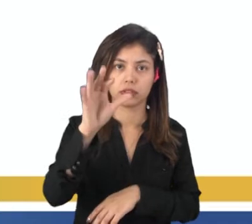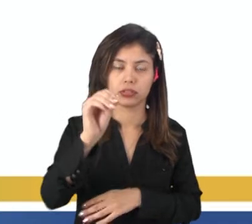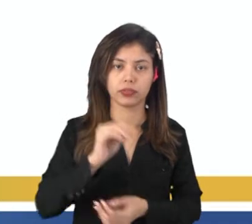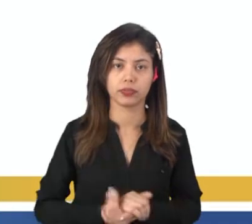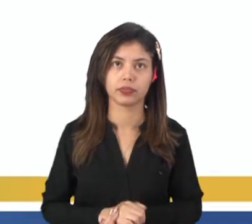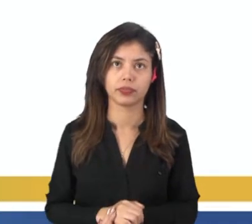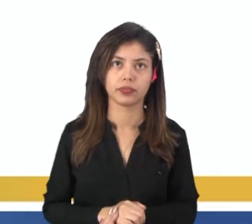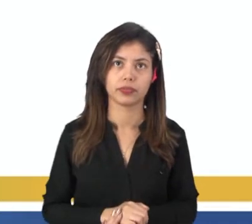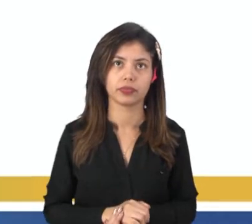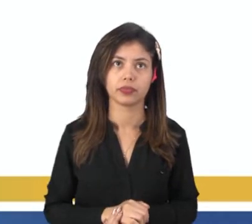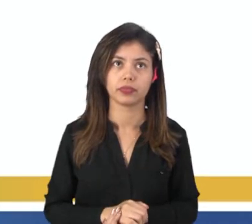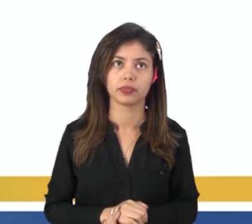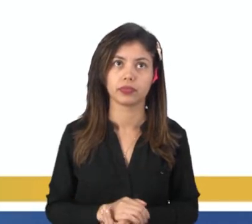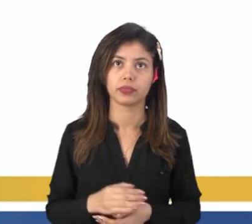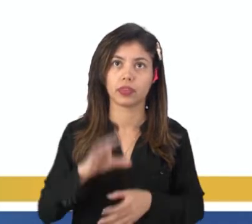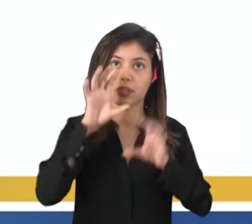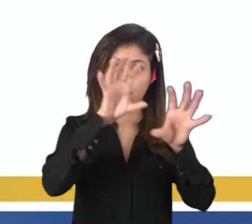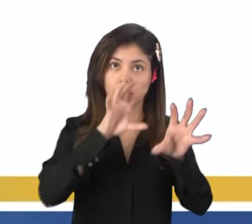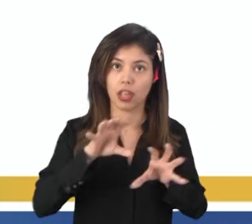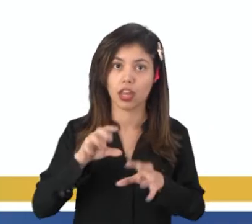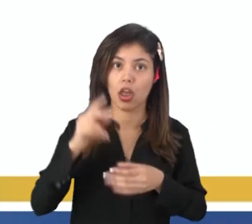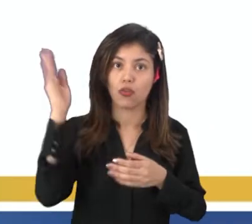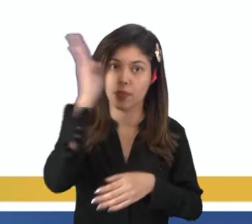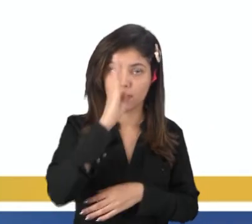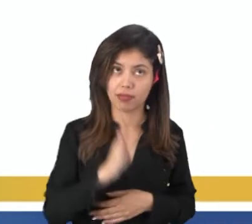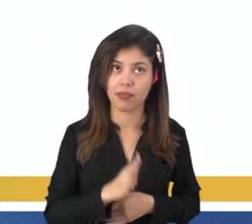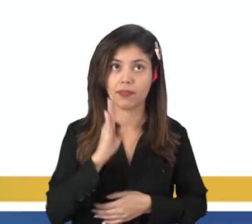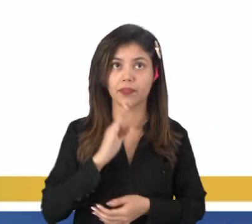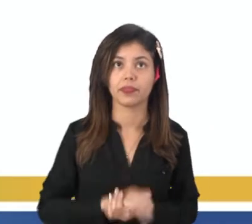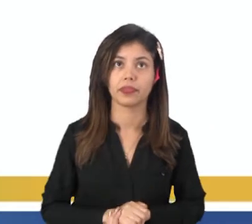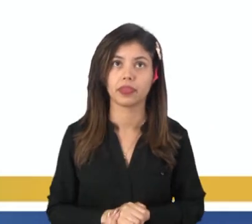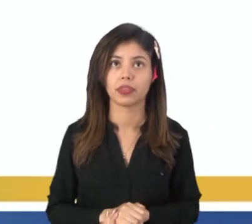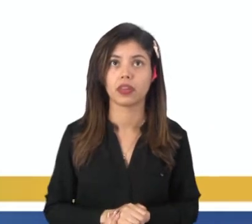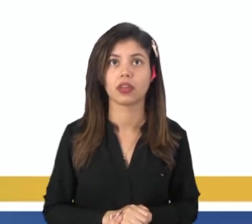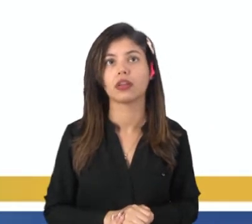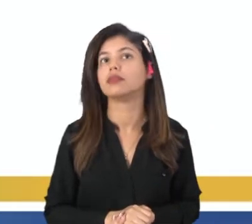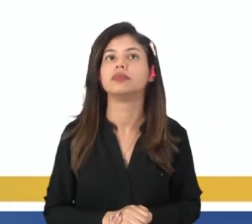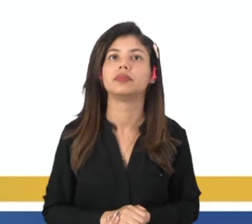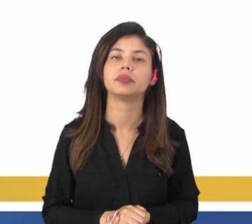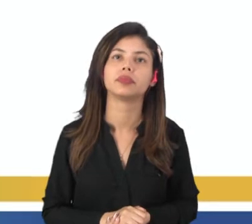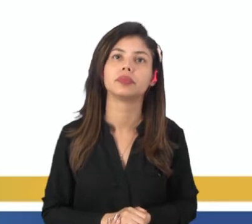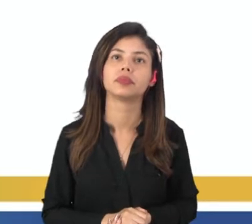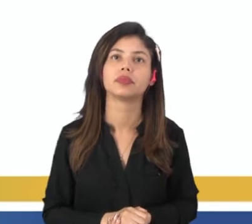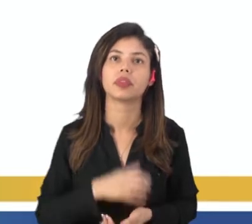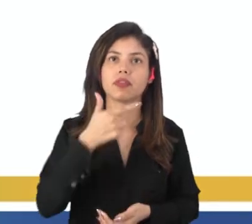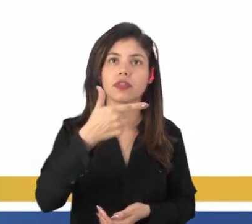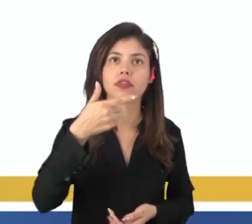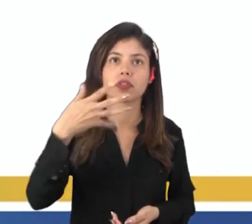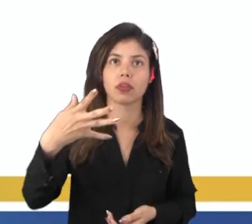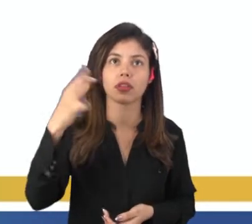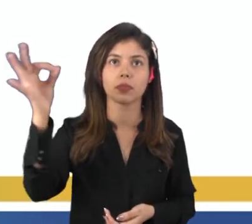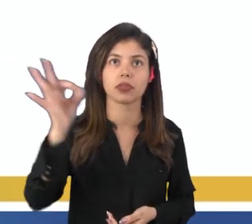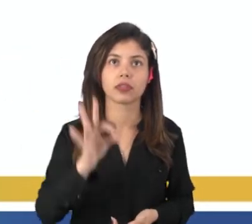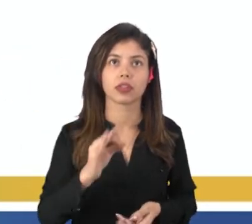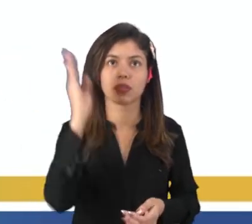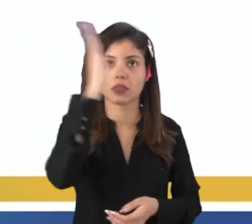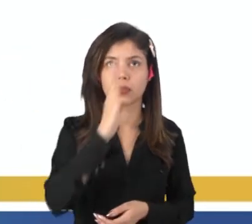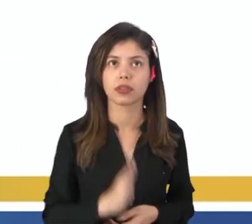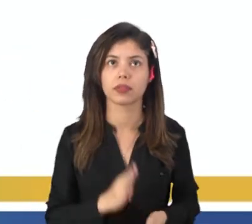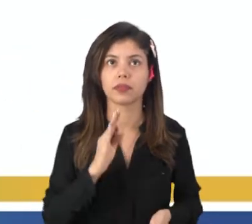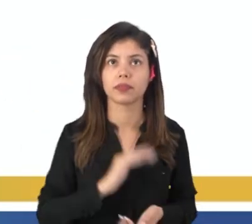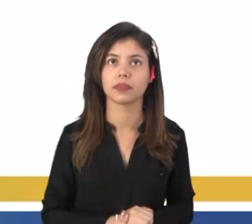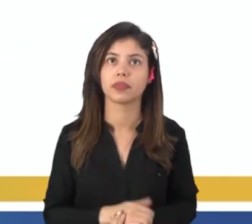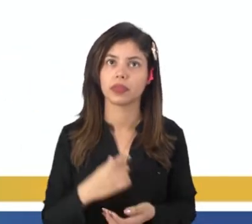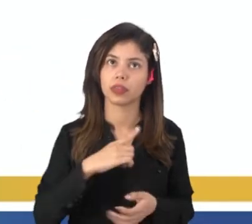Na região central do Brasil, tá, gente? Esse bioma, ele ocupa aproximadamente 24% do território